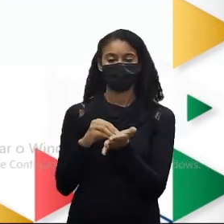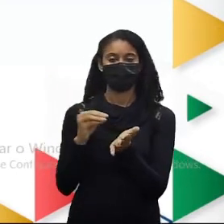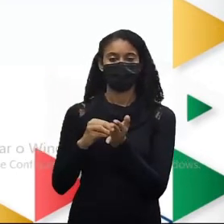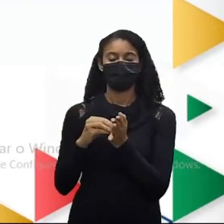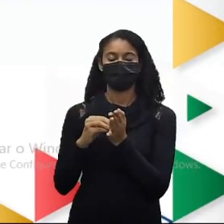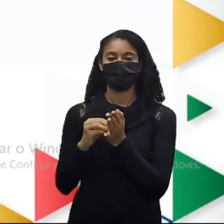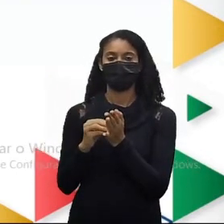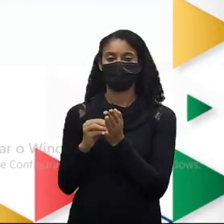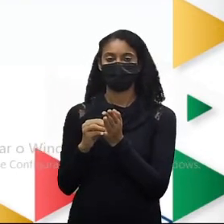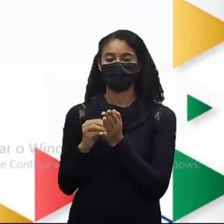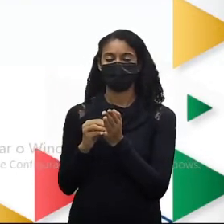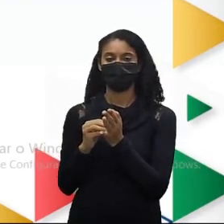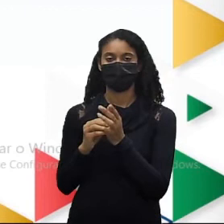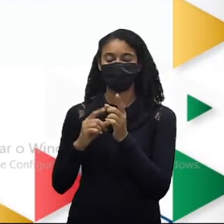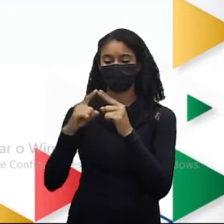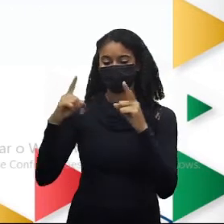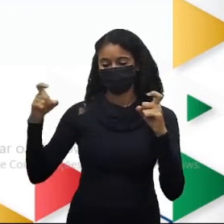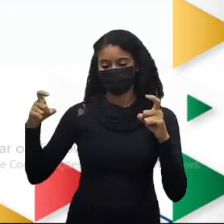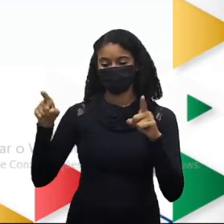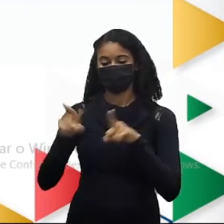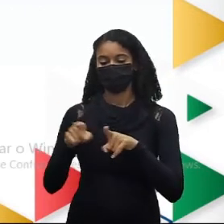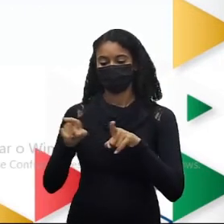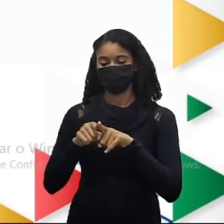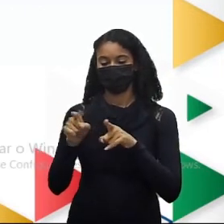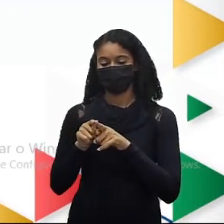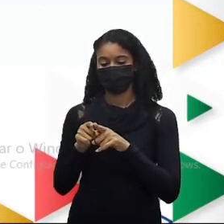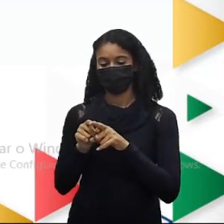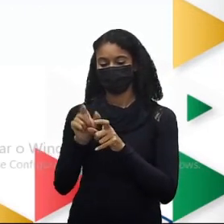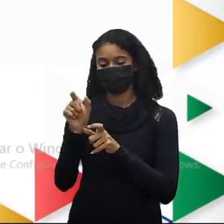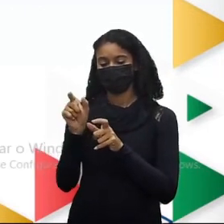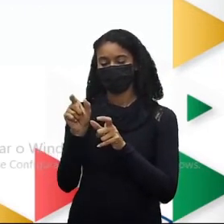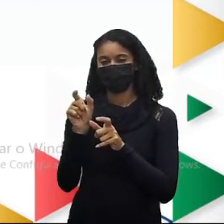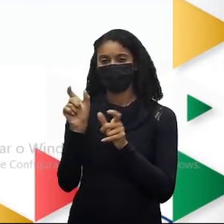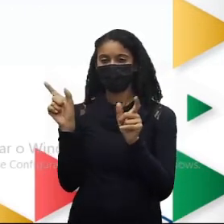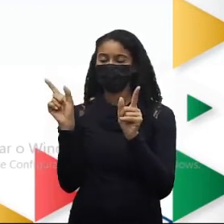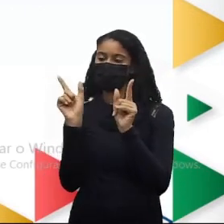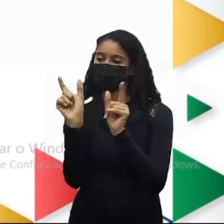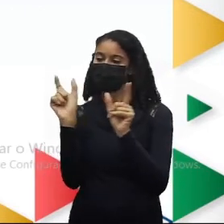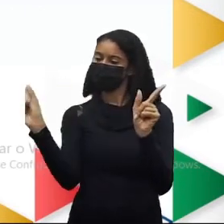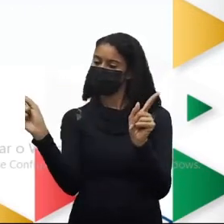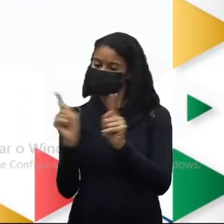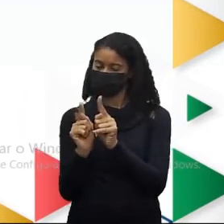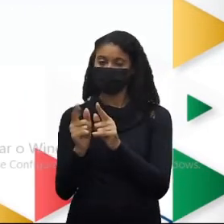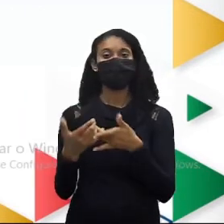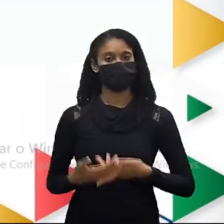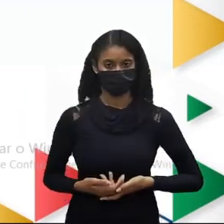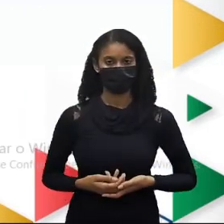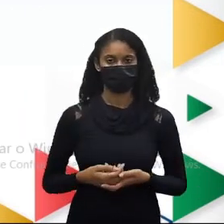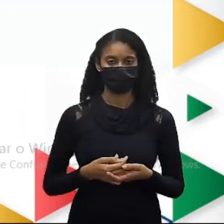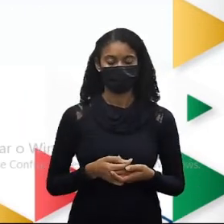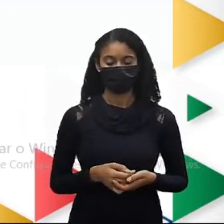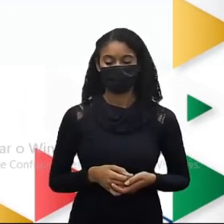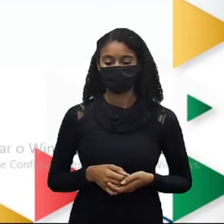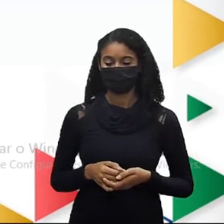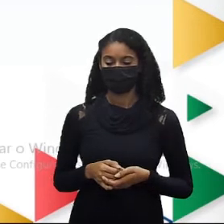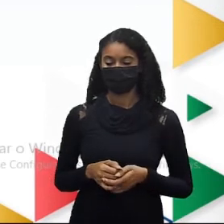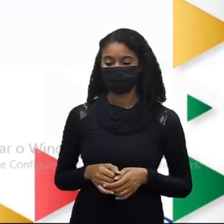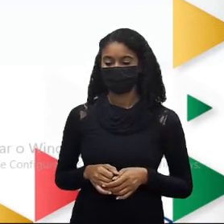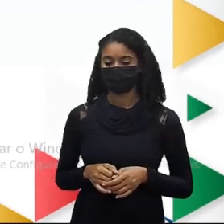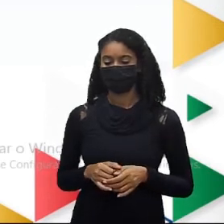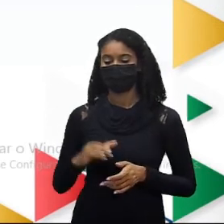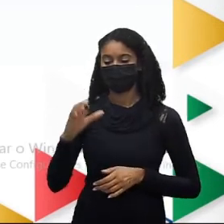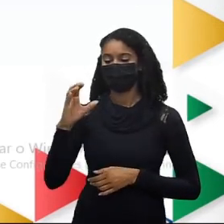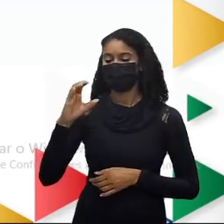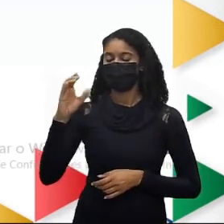a ausência de formas reduzidas. Já quando nós falamos de a norma coloquial, o colóquio,